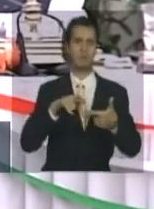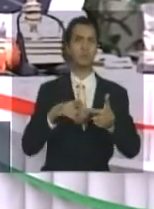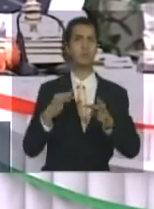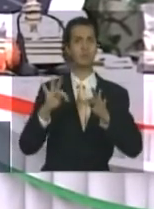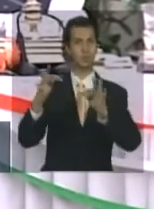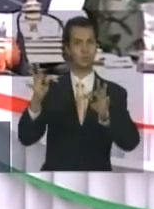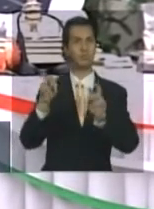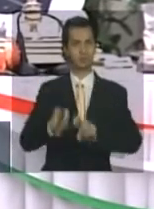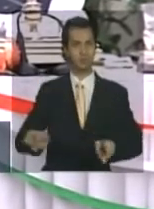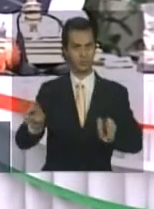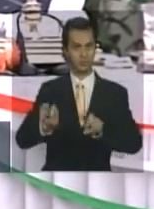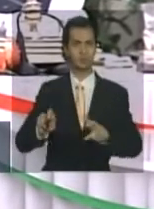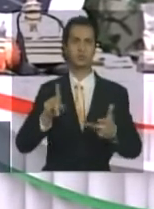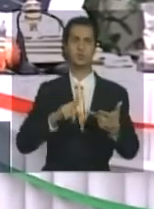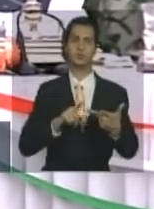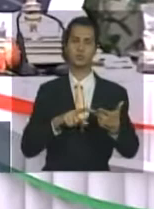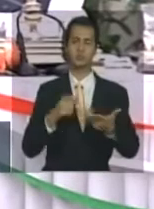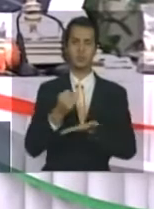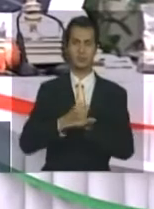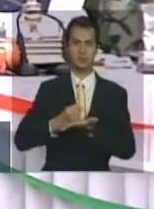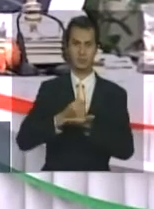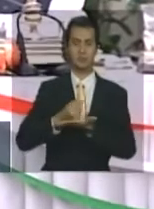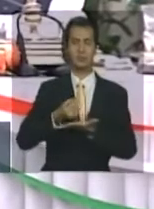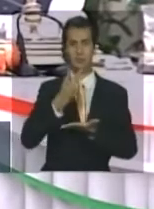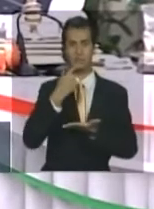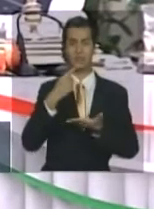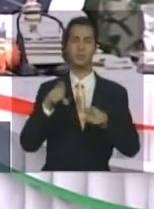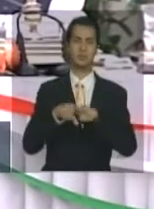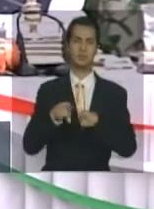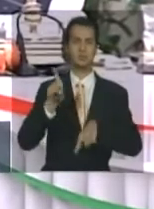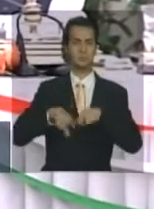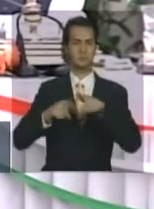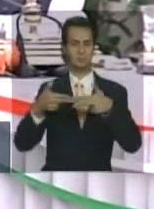da informação, medicamentos e equipamentos